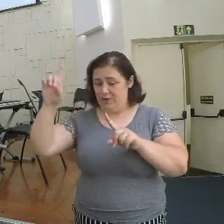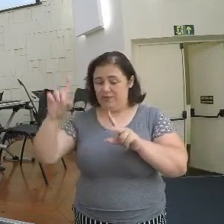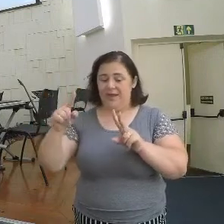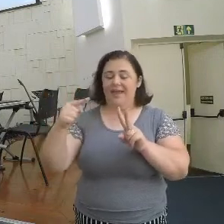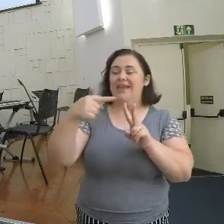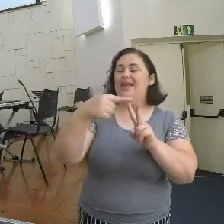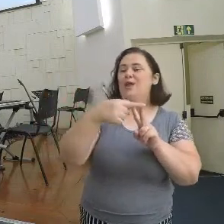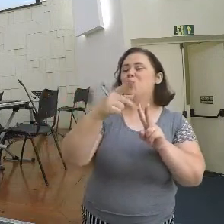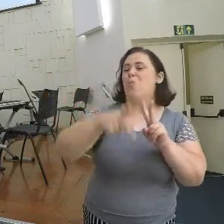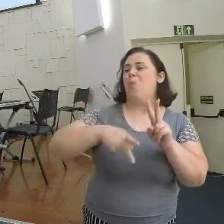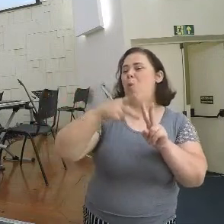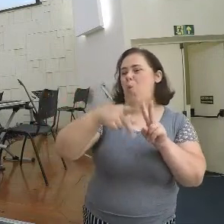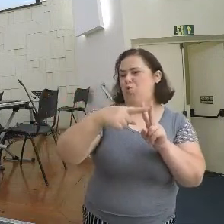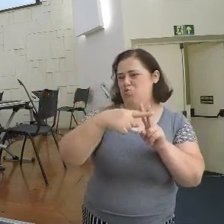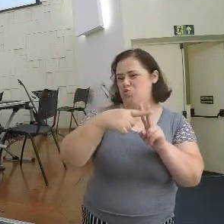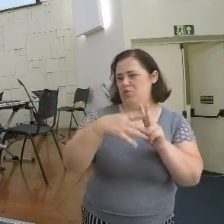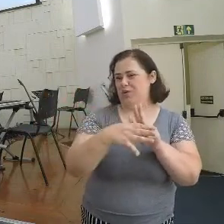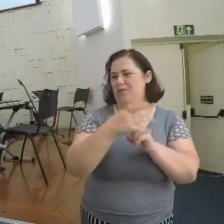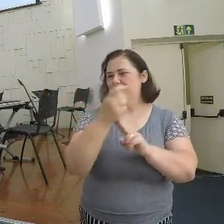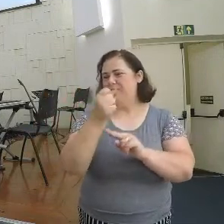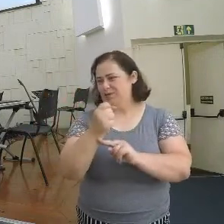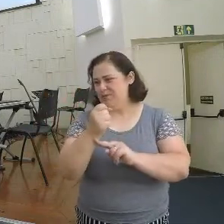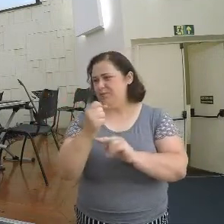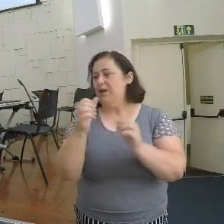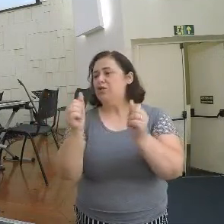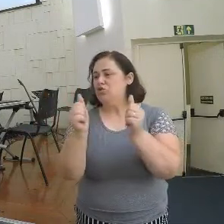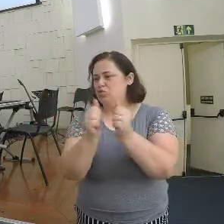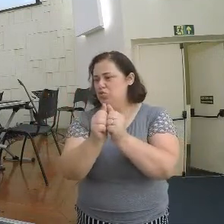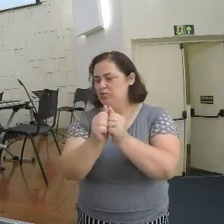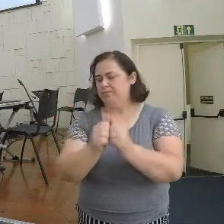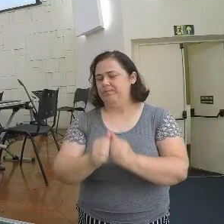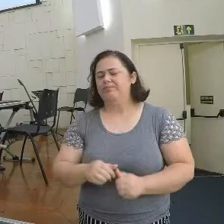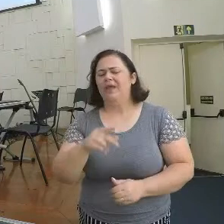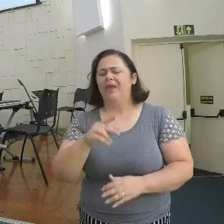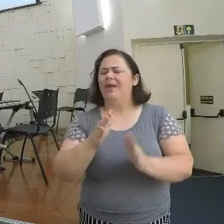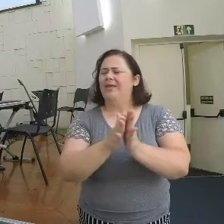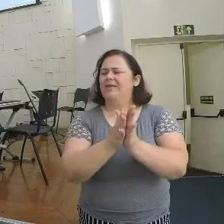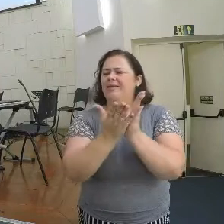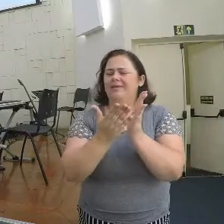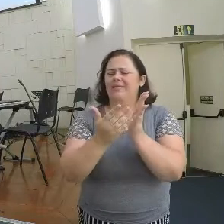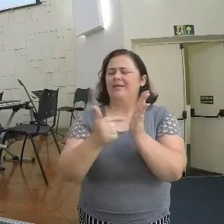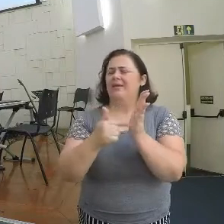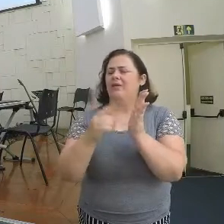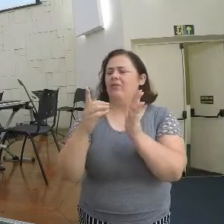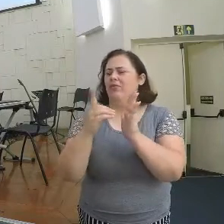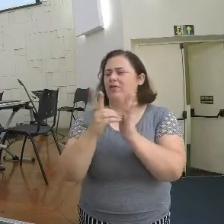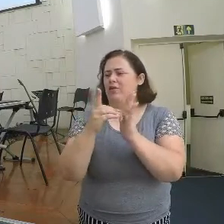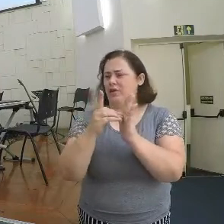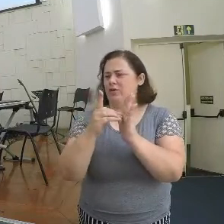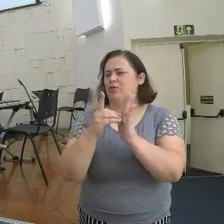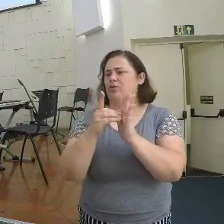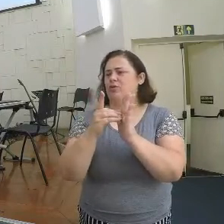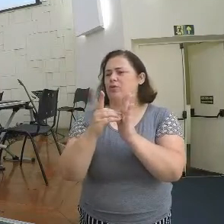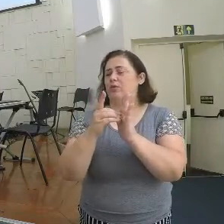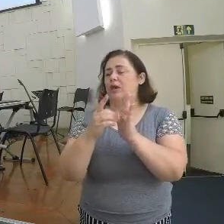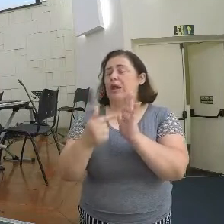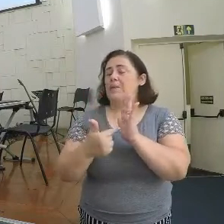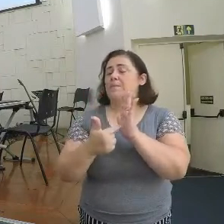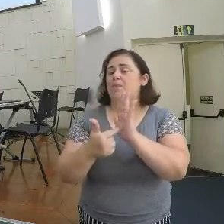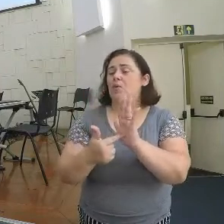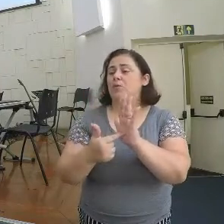Deus. O livro do Deuteronômio aqui, meus irmãos, reafirma duas